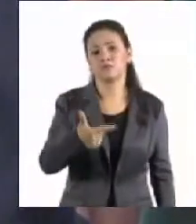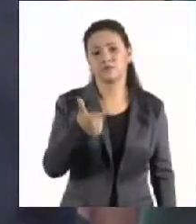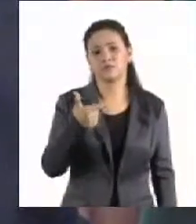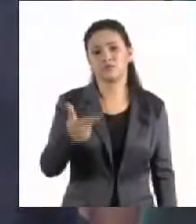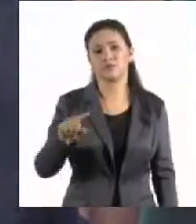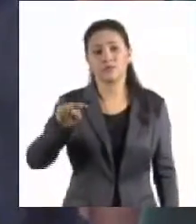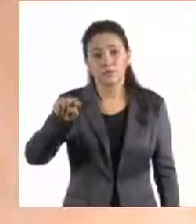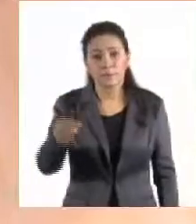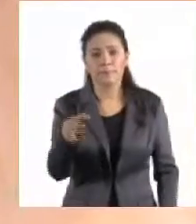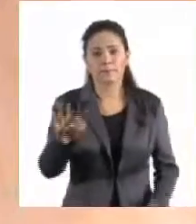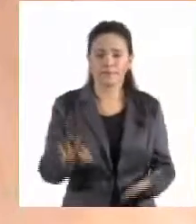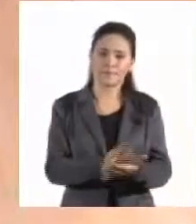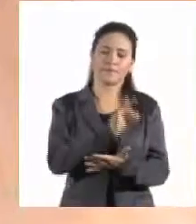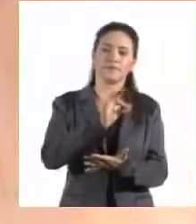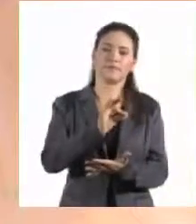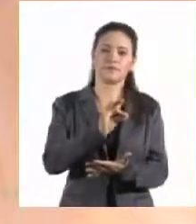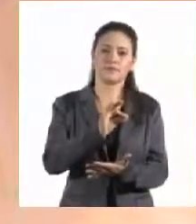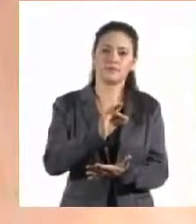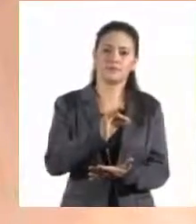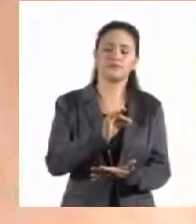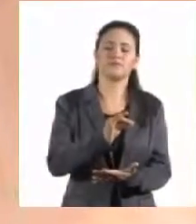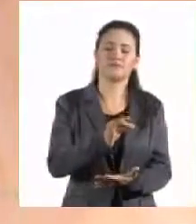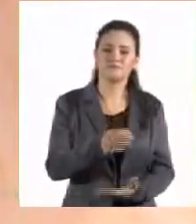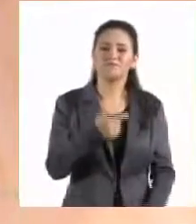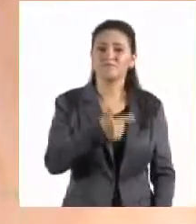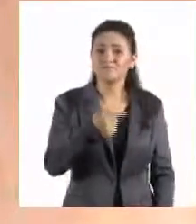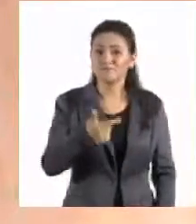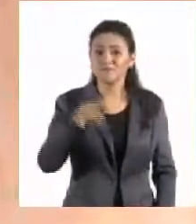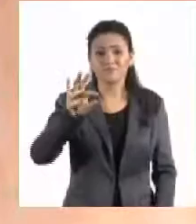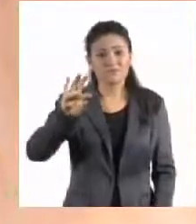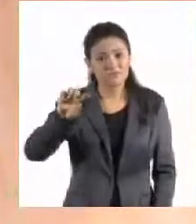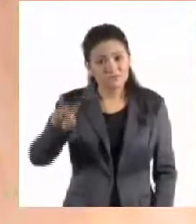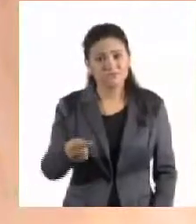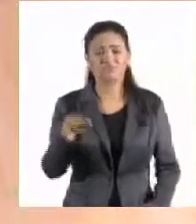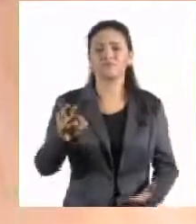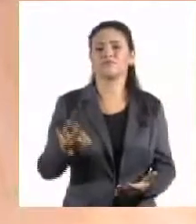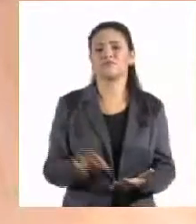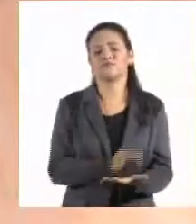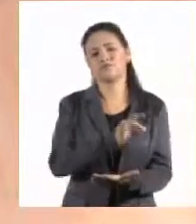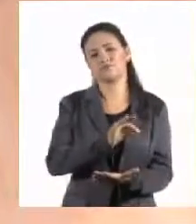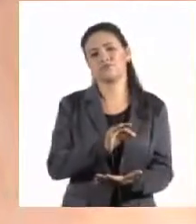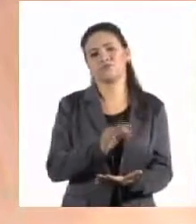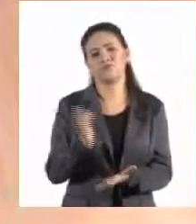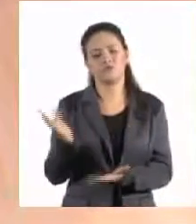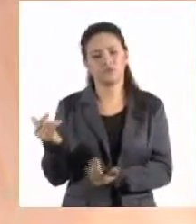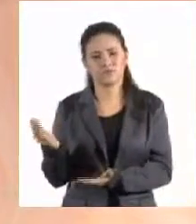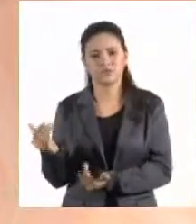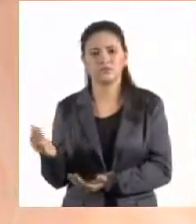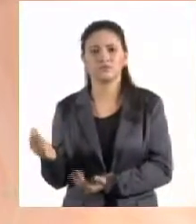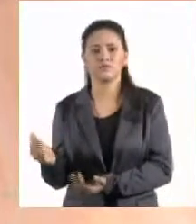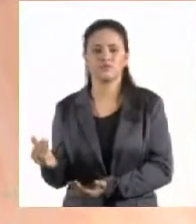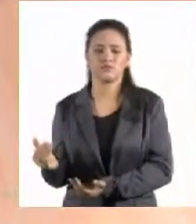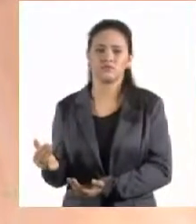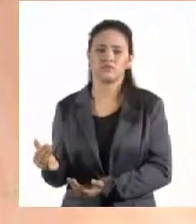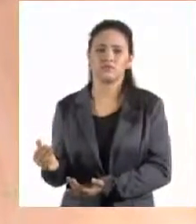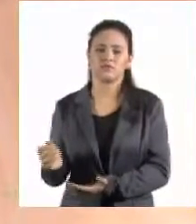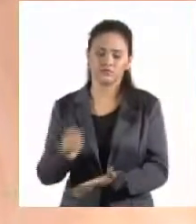do estado, deputada Francisca. Mais de 22 mil jovens se inscreveram no programa CNH Jovem.